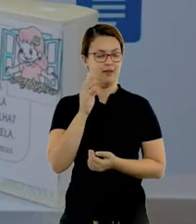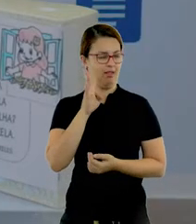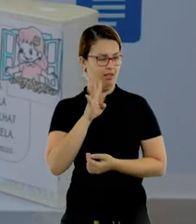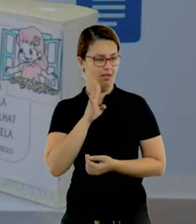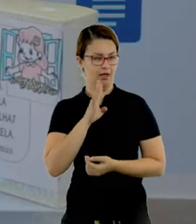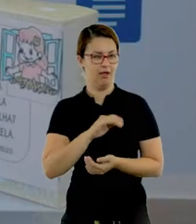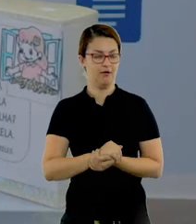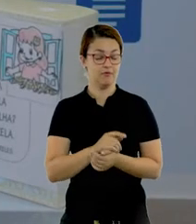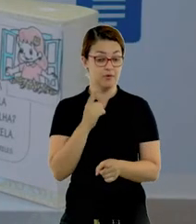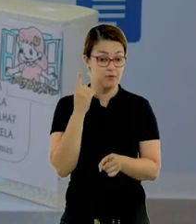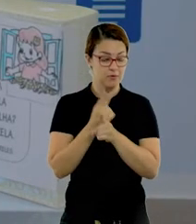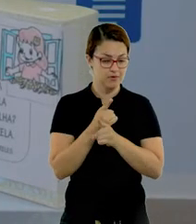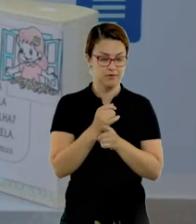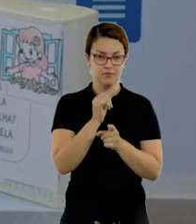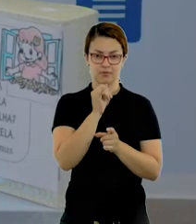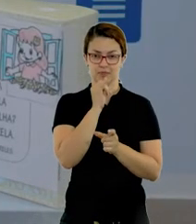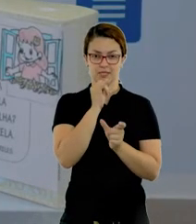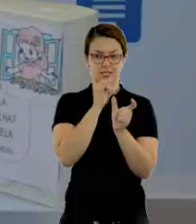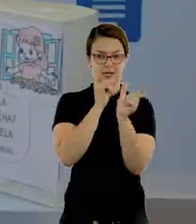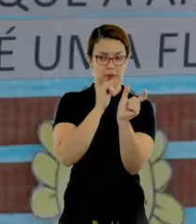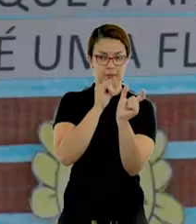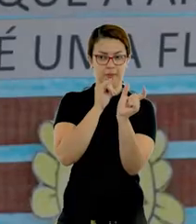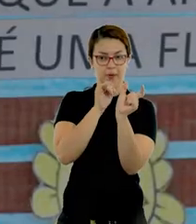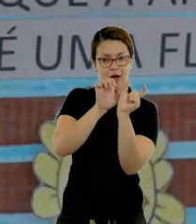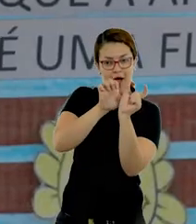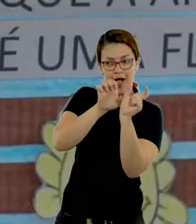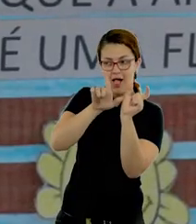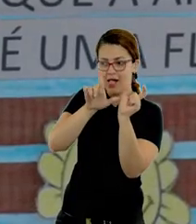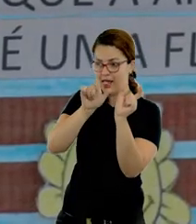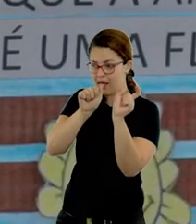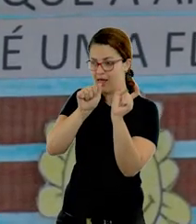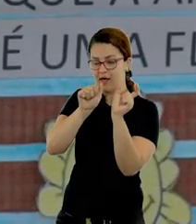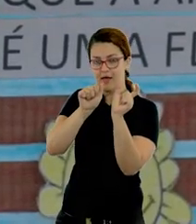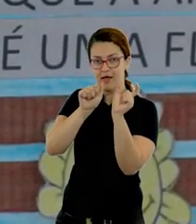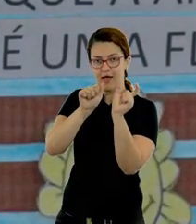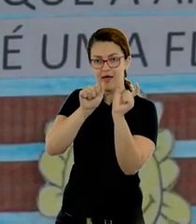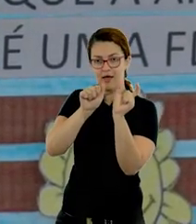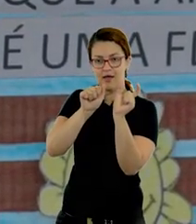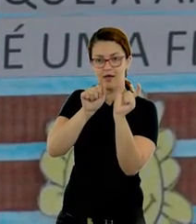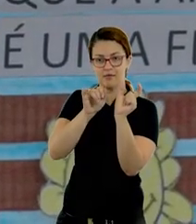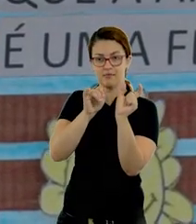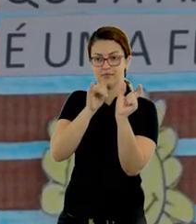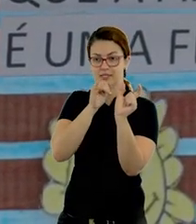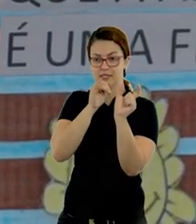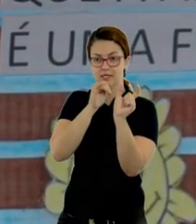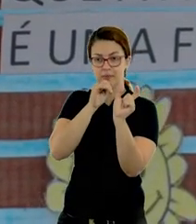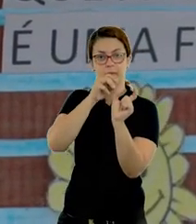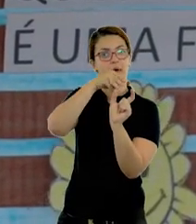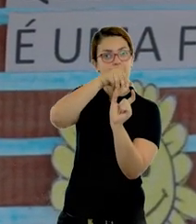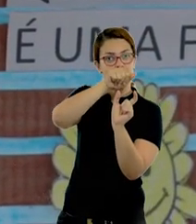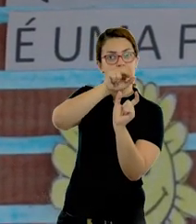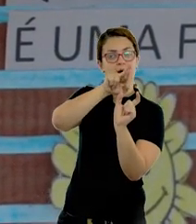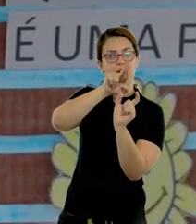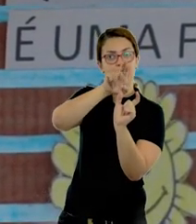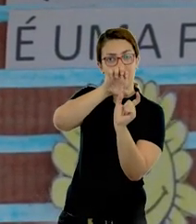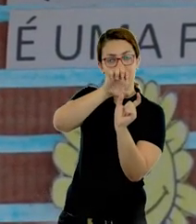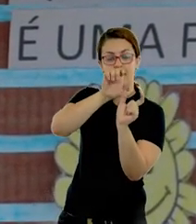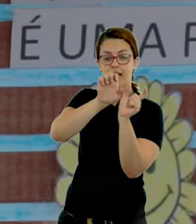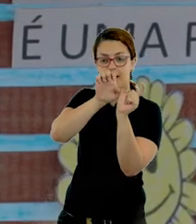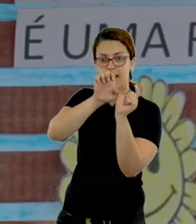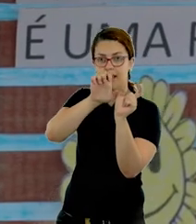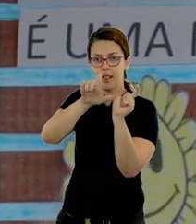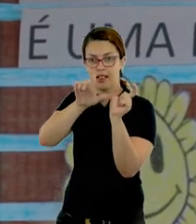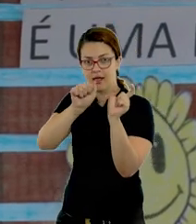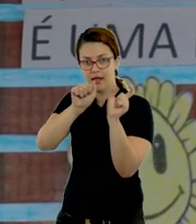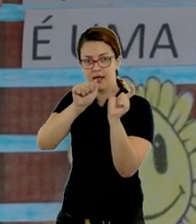ó. É bem legal porque a criança vai descobrir, o final da rima é ela, nas três palavras que eu coloquei aqui. Então ela vai